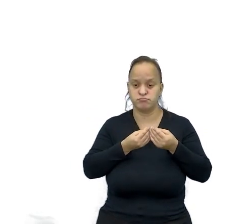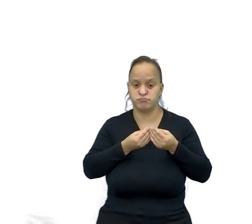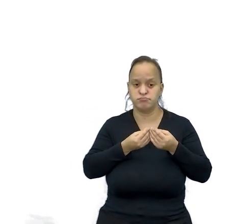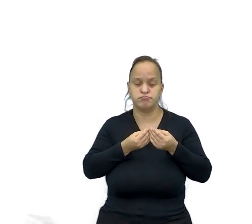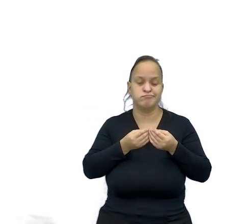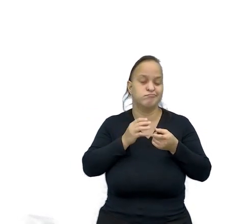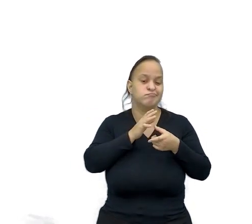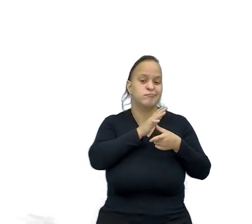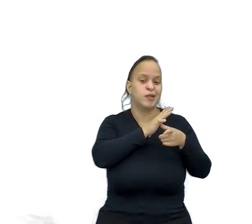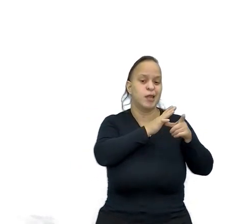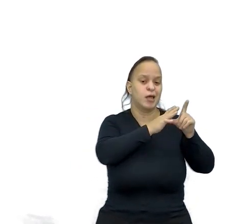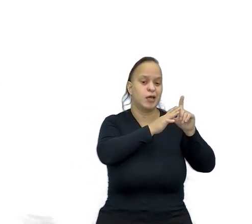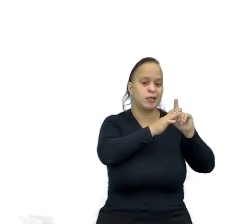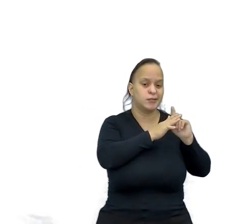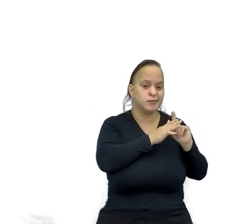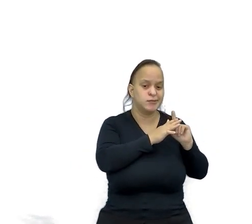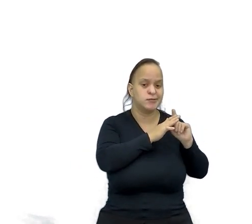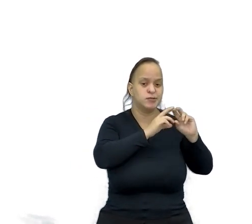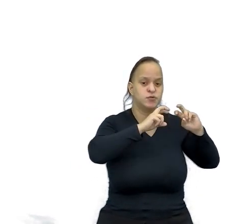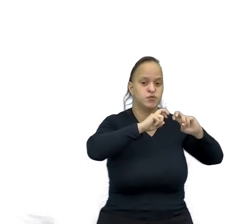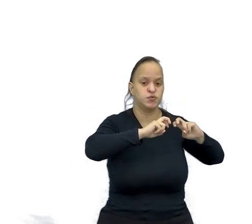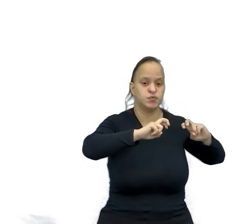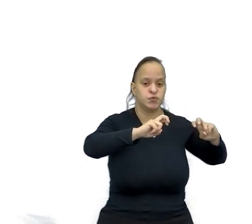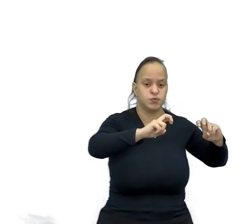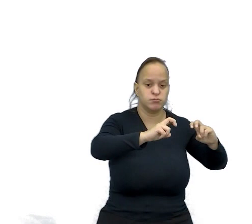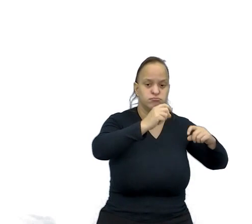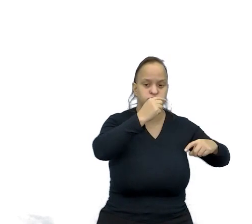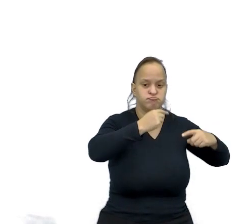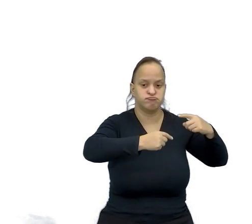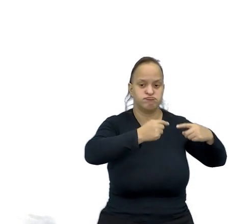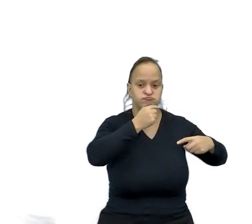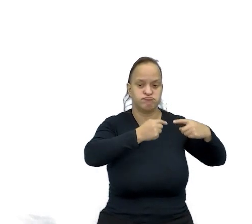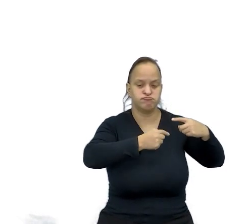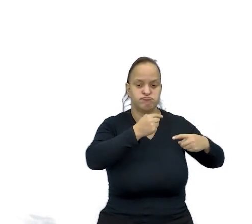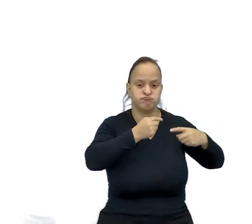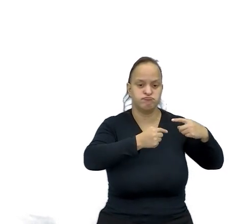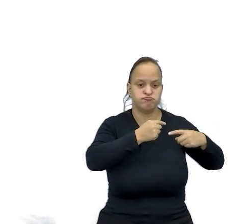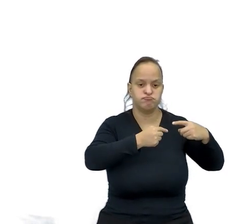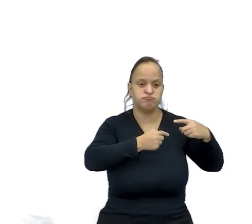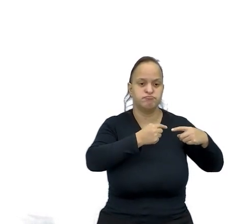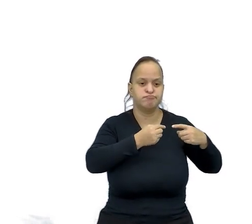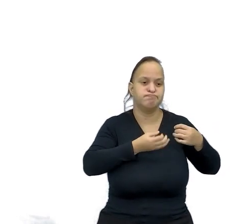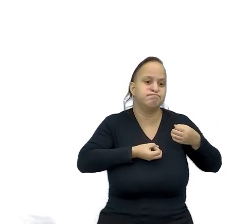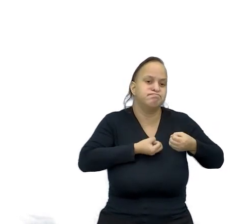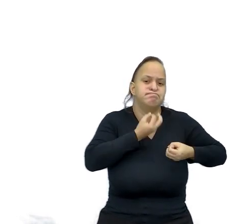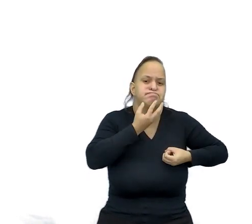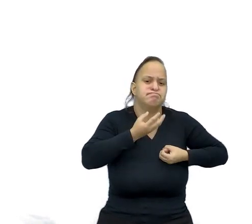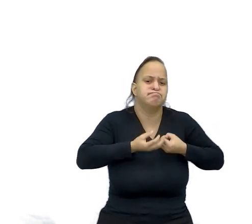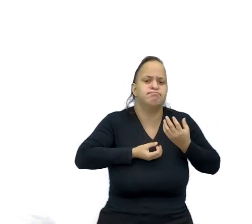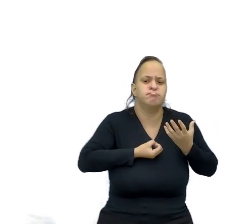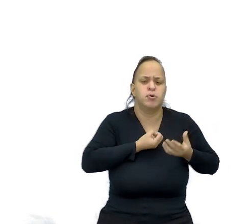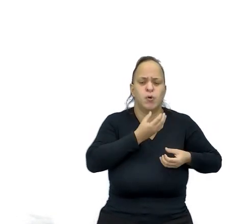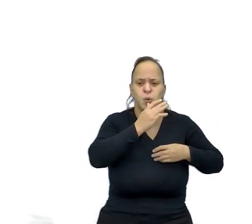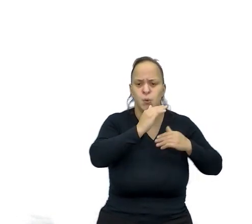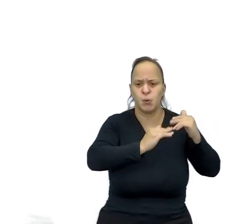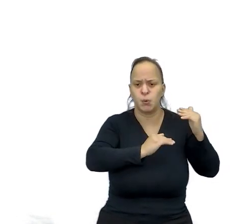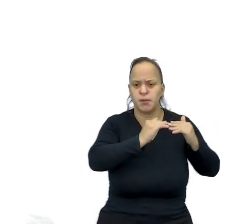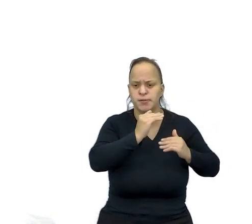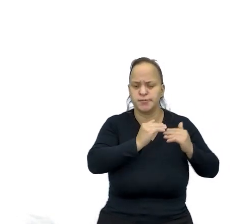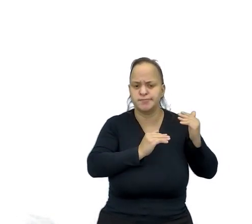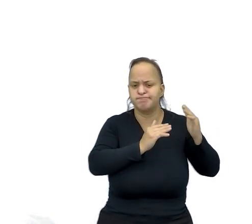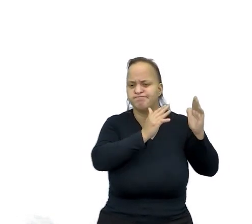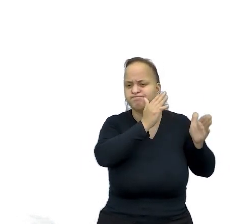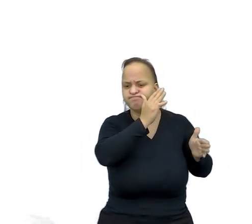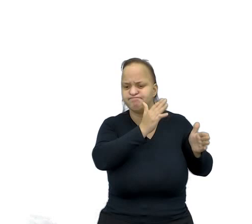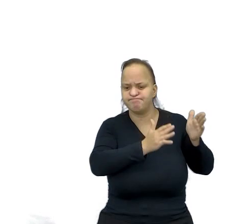do antes, uma roda de conversa para discutir sobre o poeta, sobre a